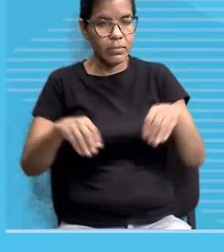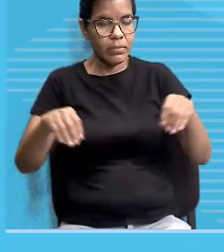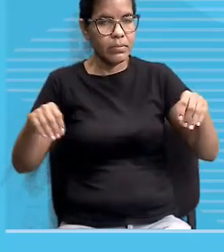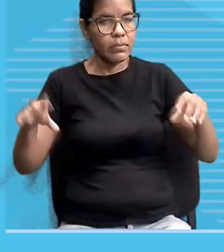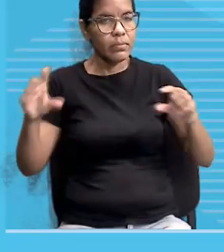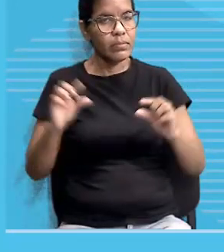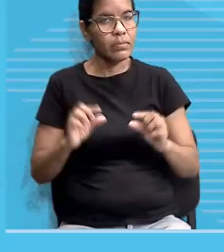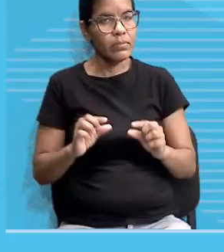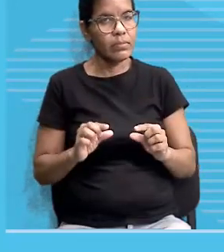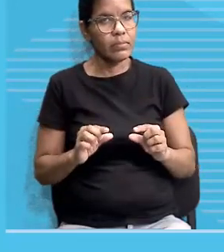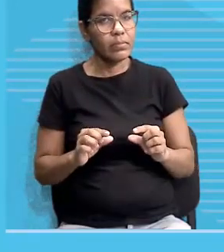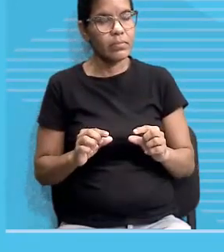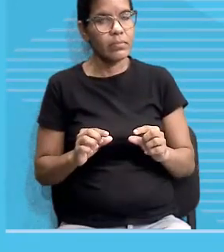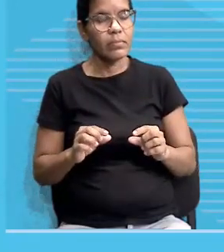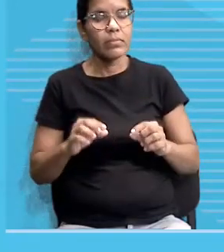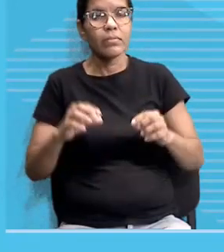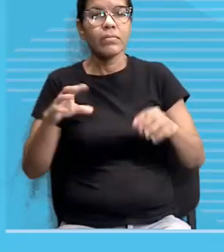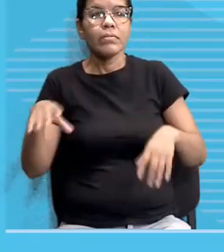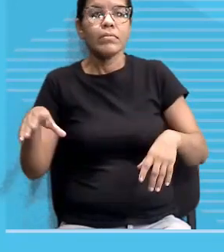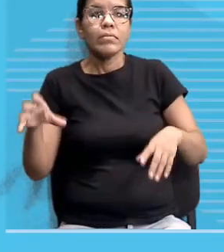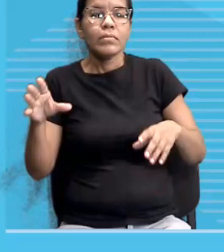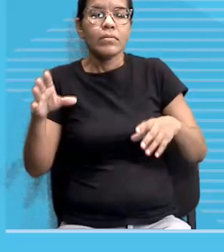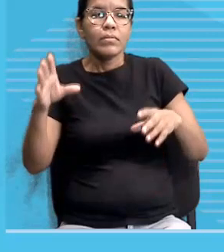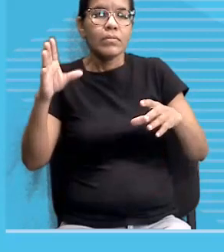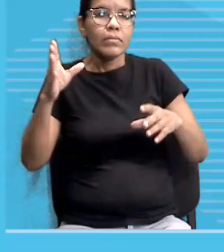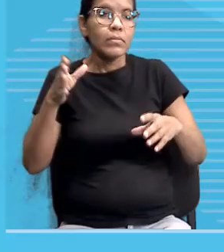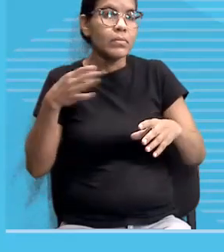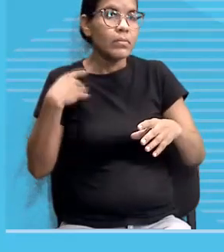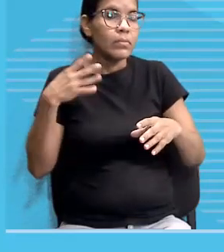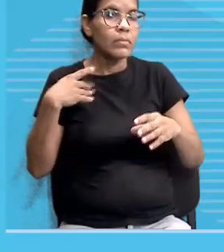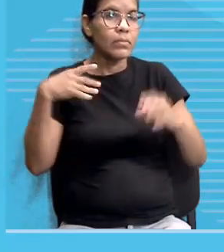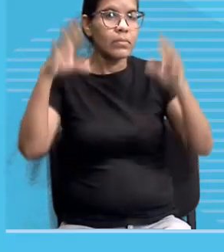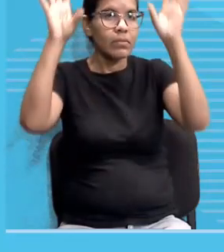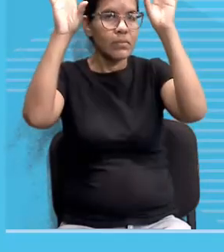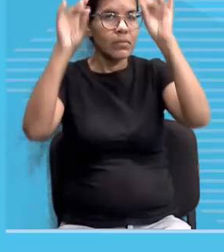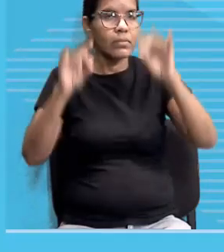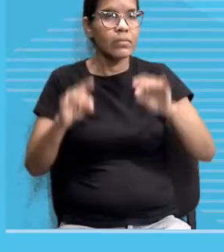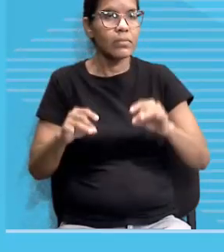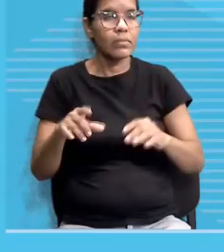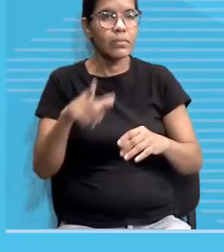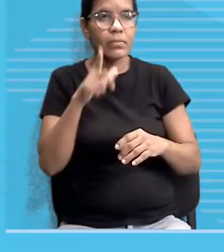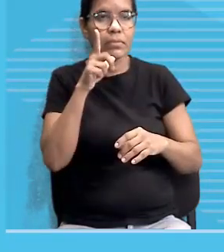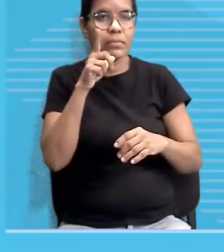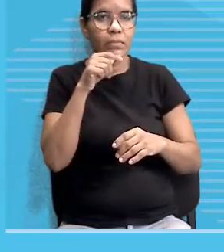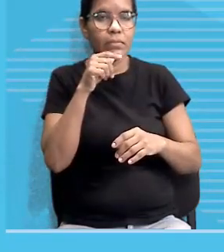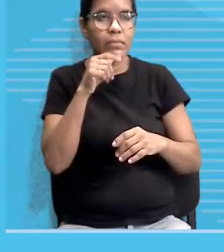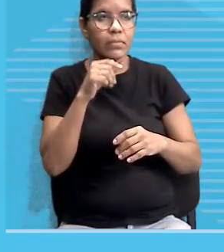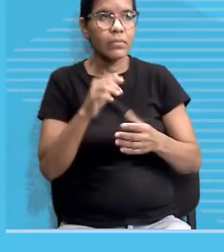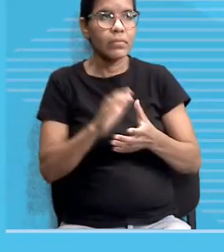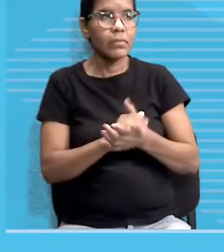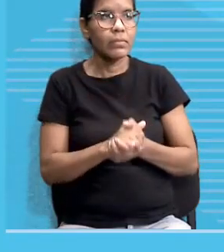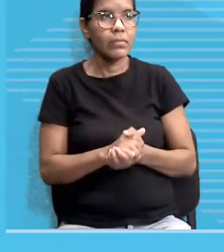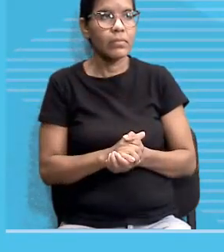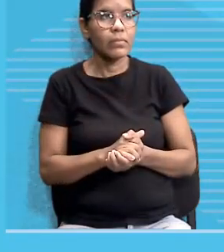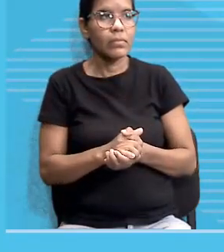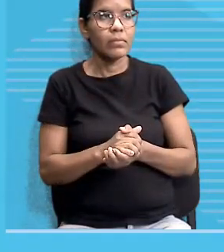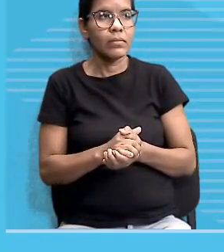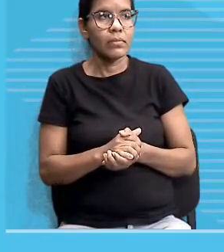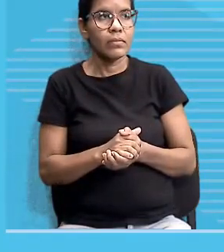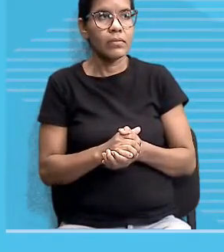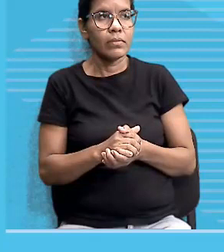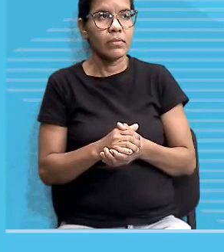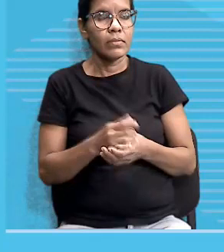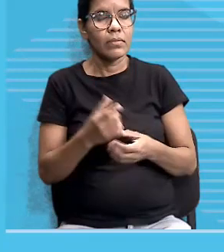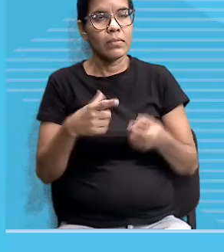e é menor que o calor específico da água isso daqui seria a nossa resposta